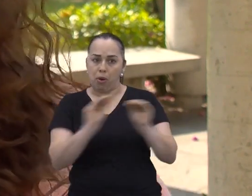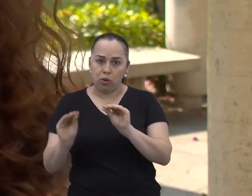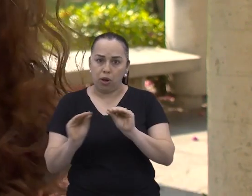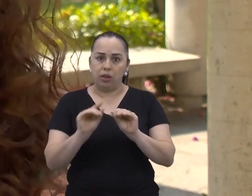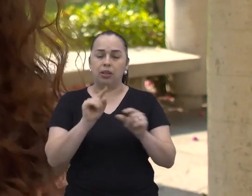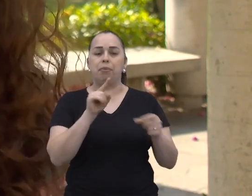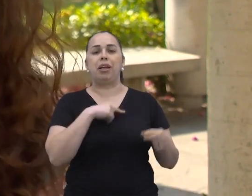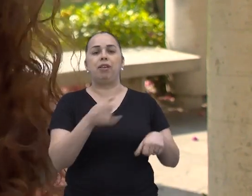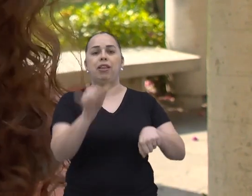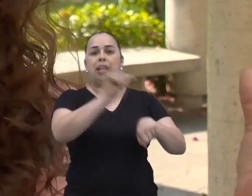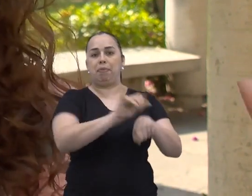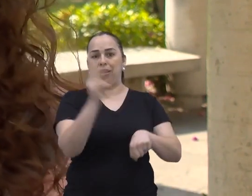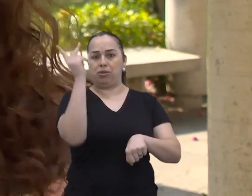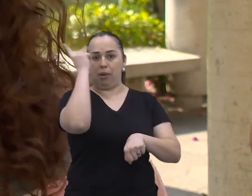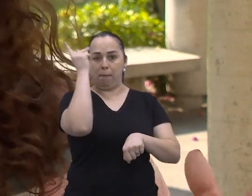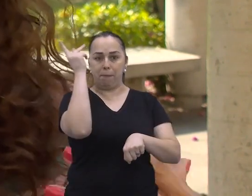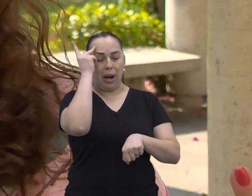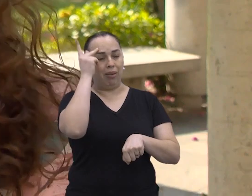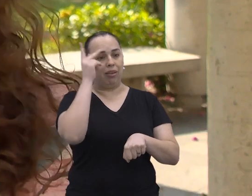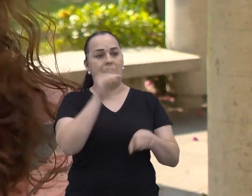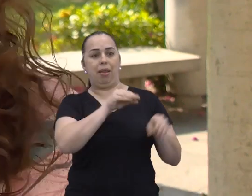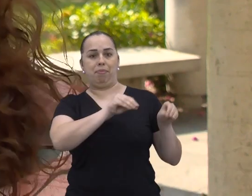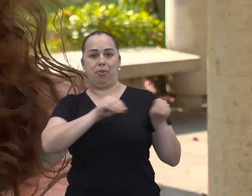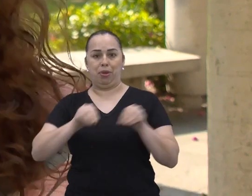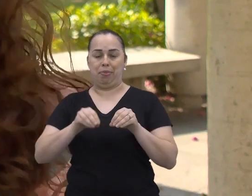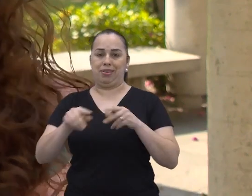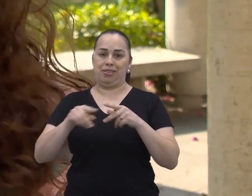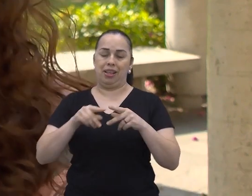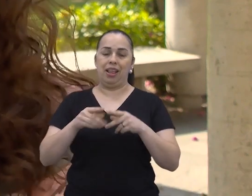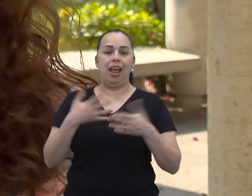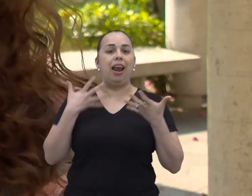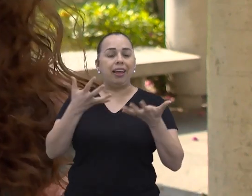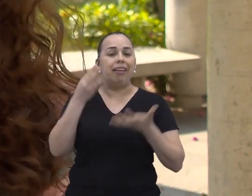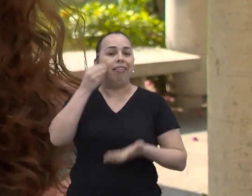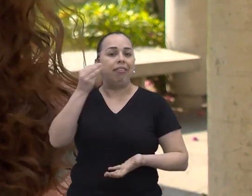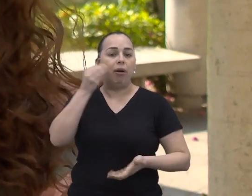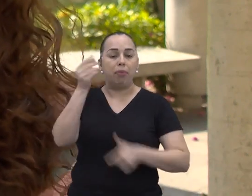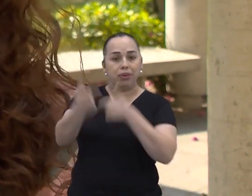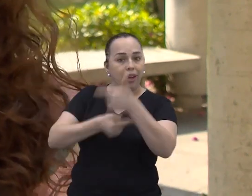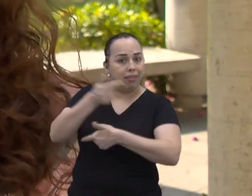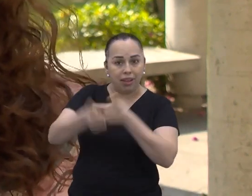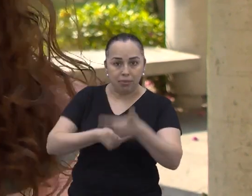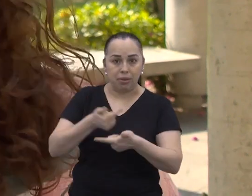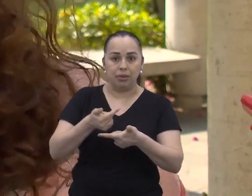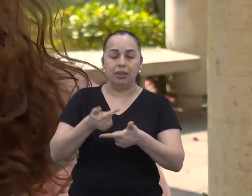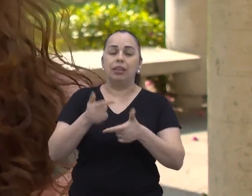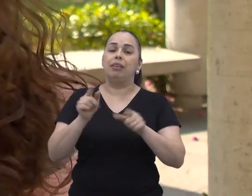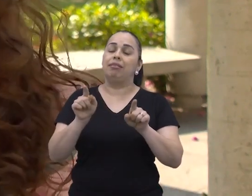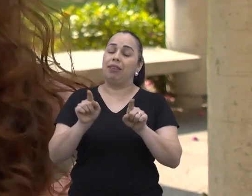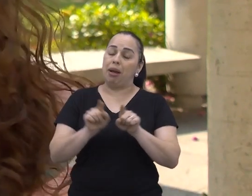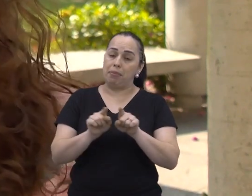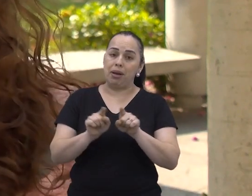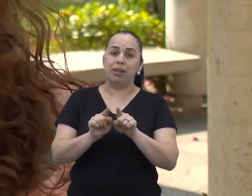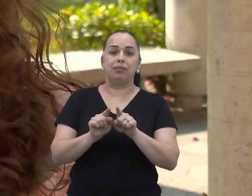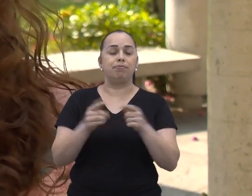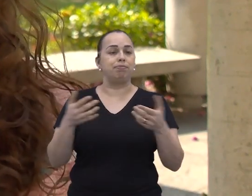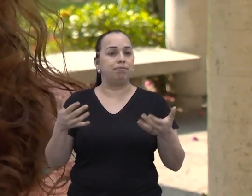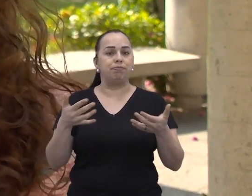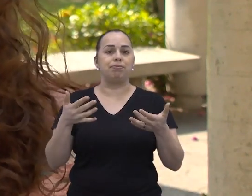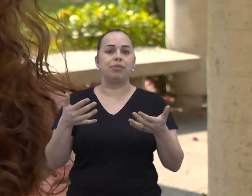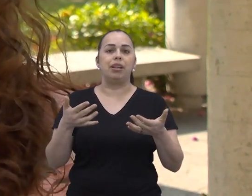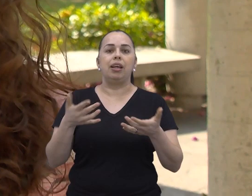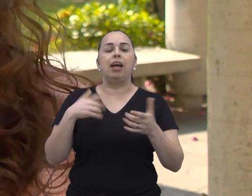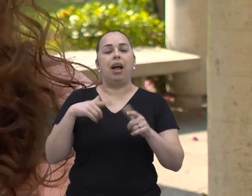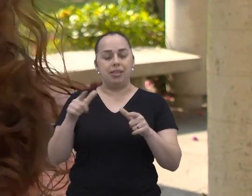vieram da própria capital. Então, assim, elas vêm buscando essas oportunidades aqui na cidade, né? E a cidade também, né, de uma